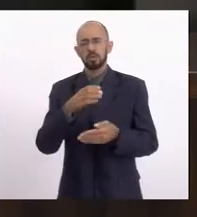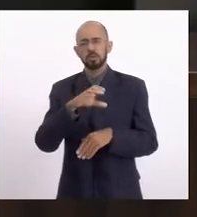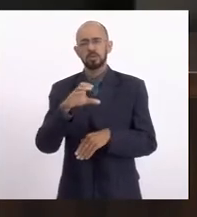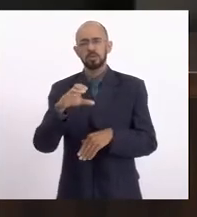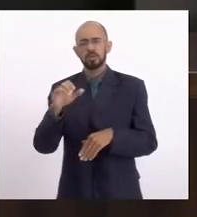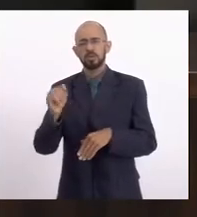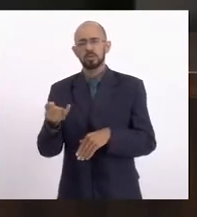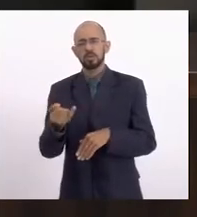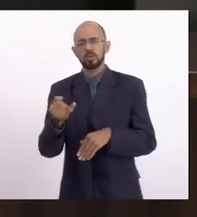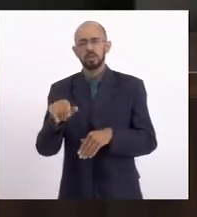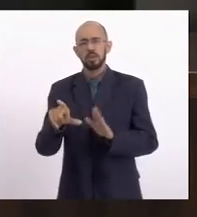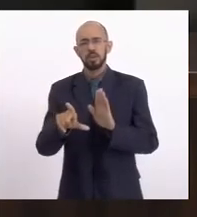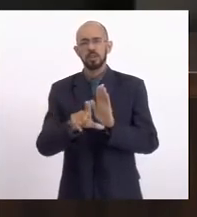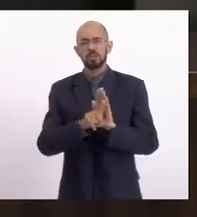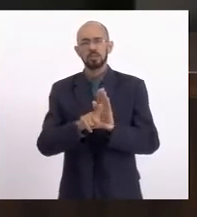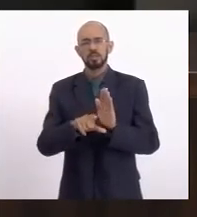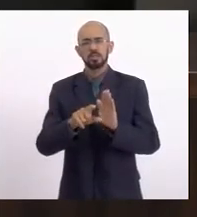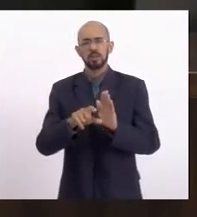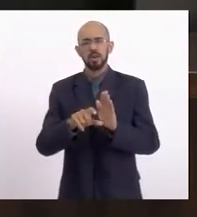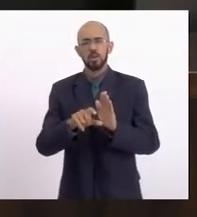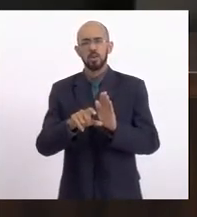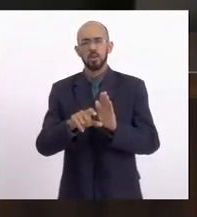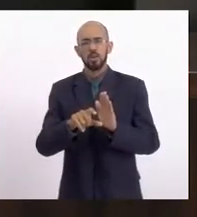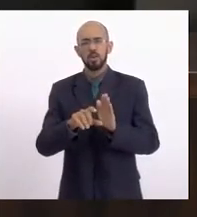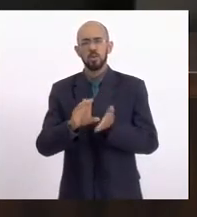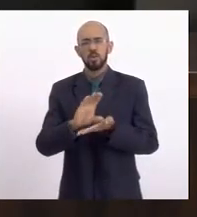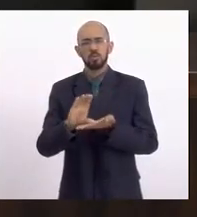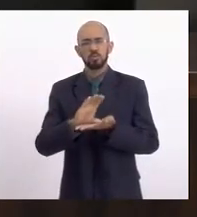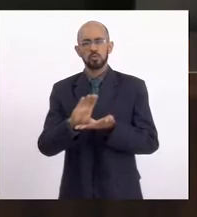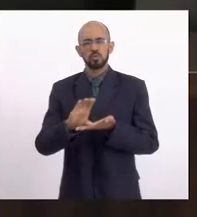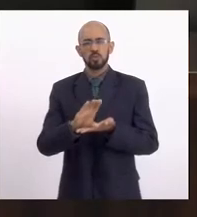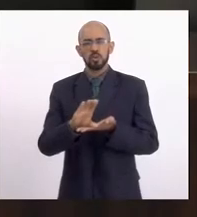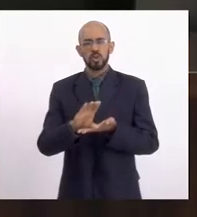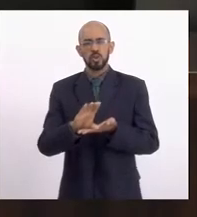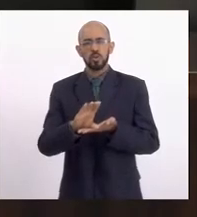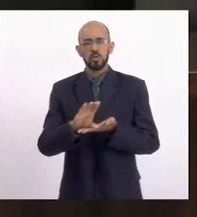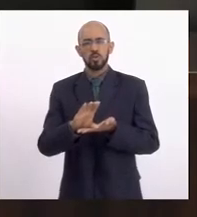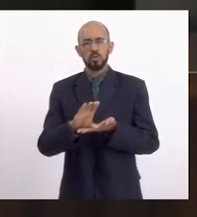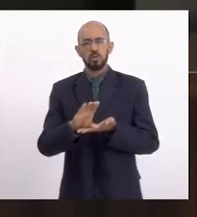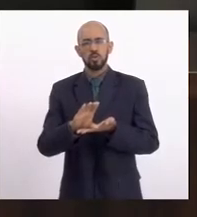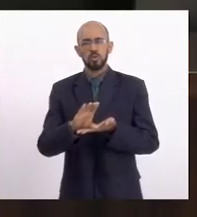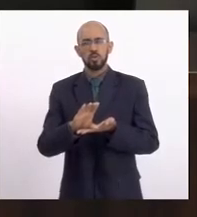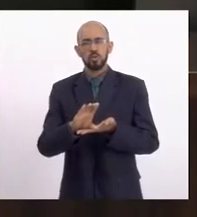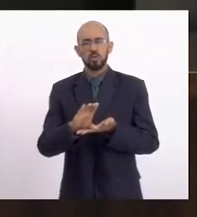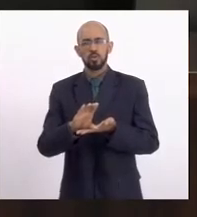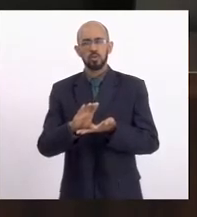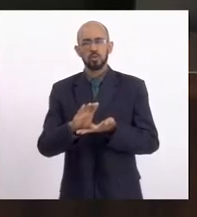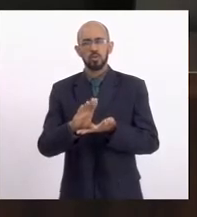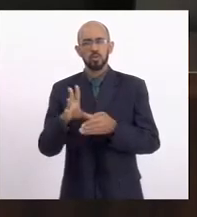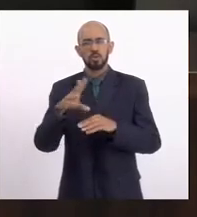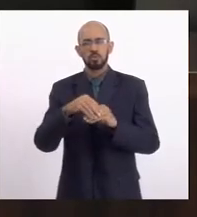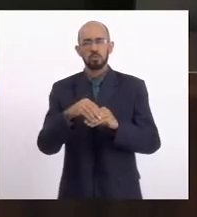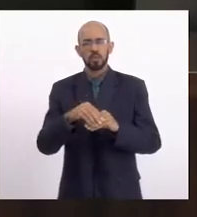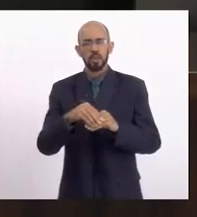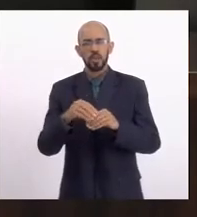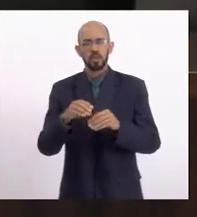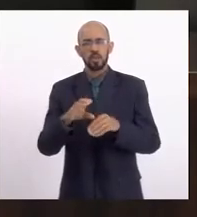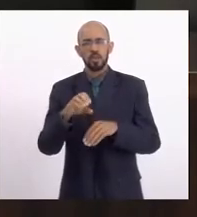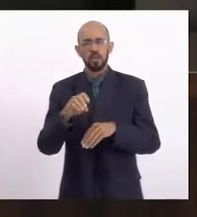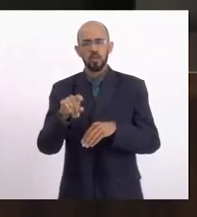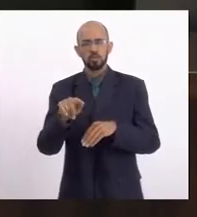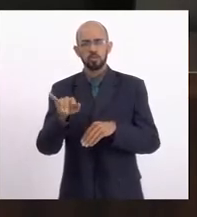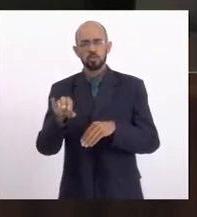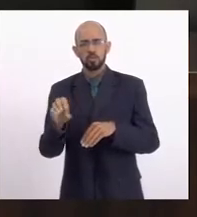justiça e legislação profissional e código pedal de legislação condicional complementary código de